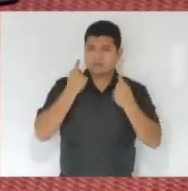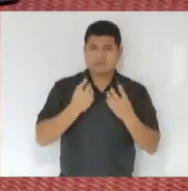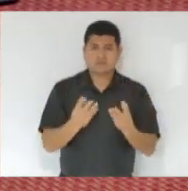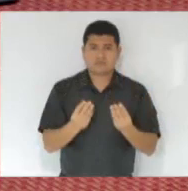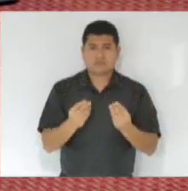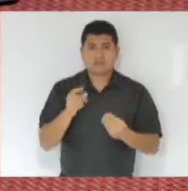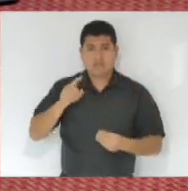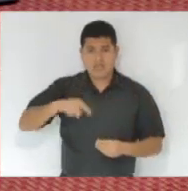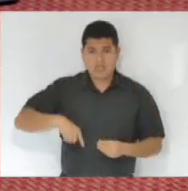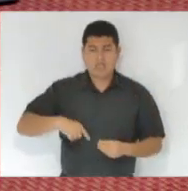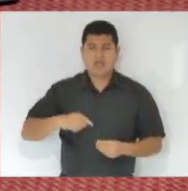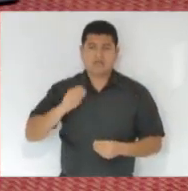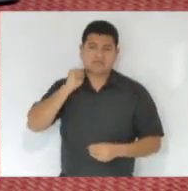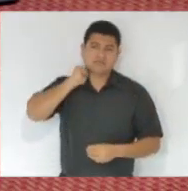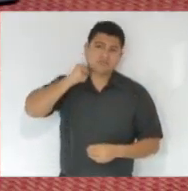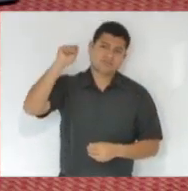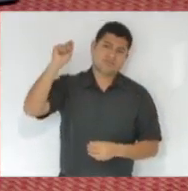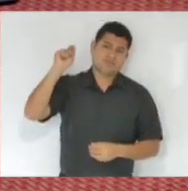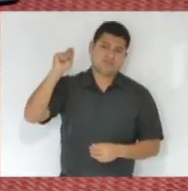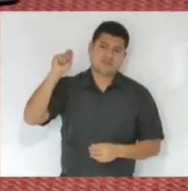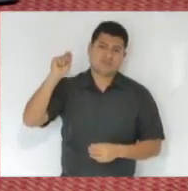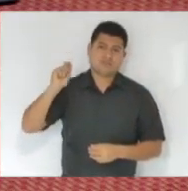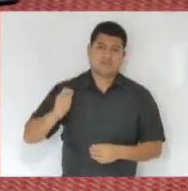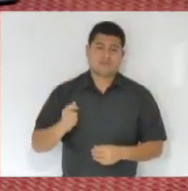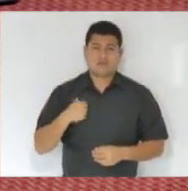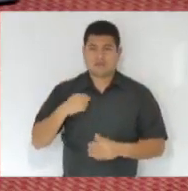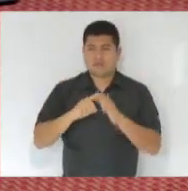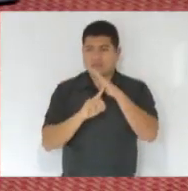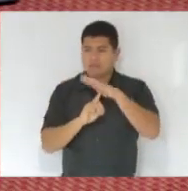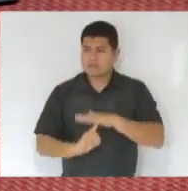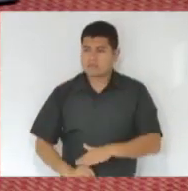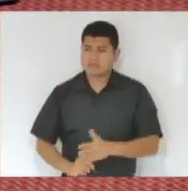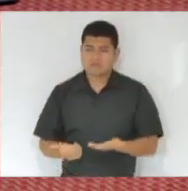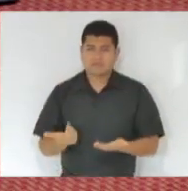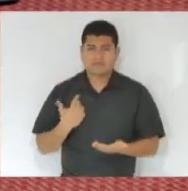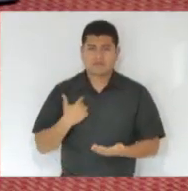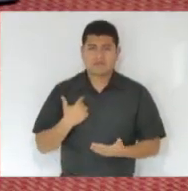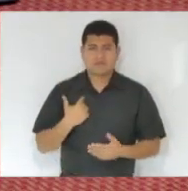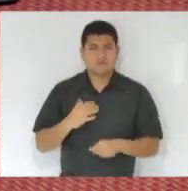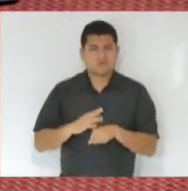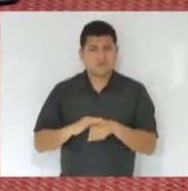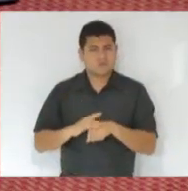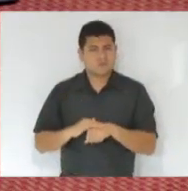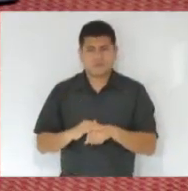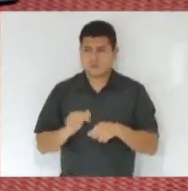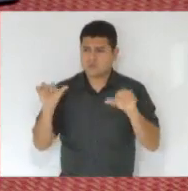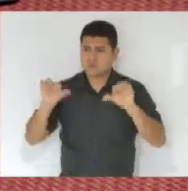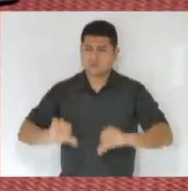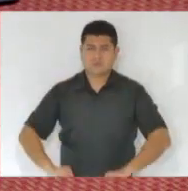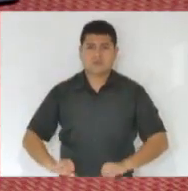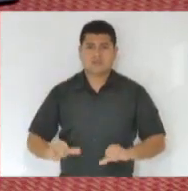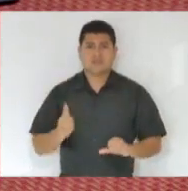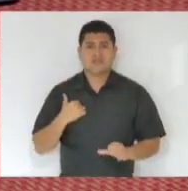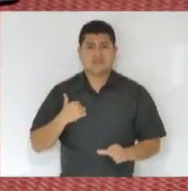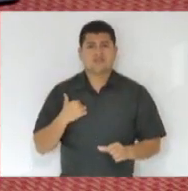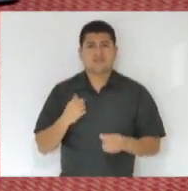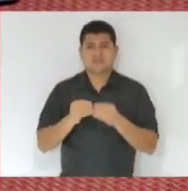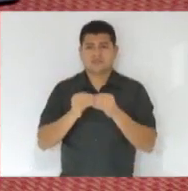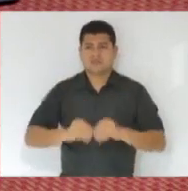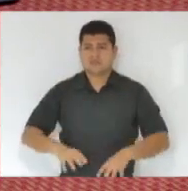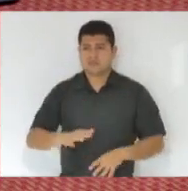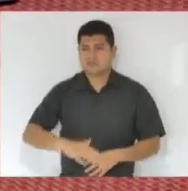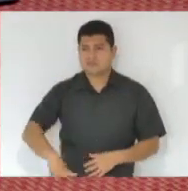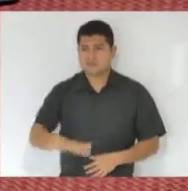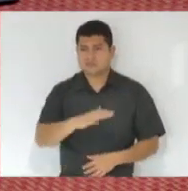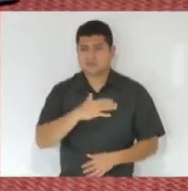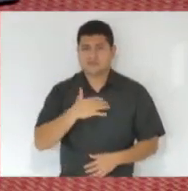a questão do suicídio, a depressão, essa doença terrível que atinge a todos,